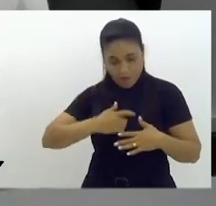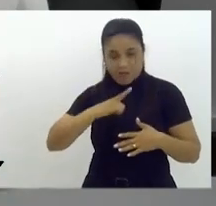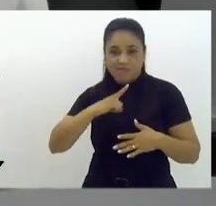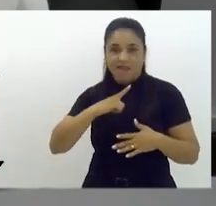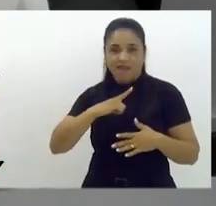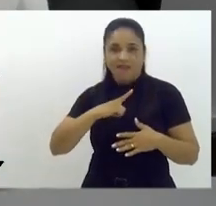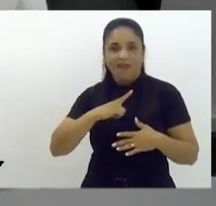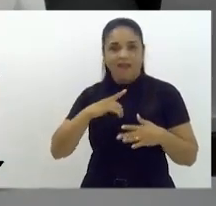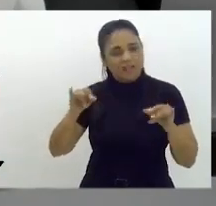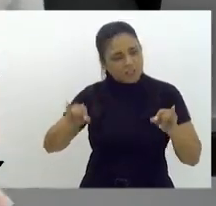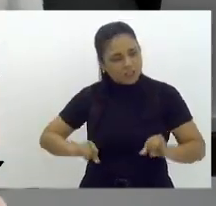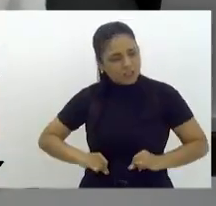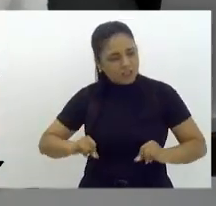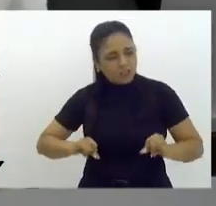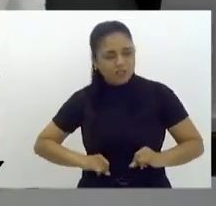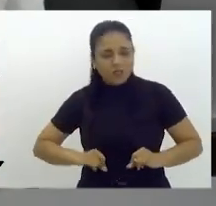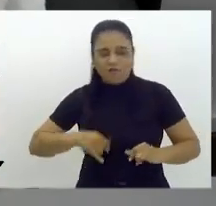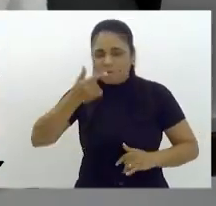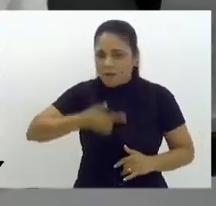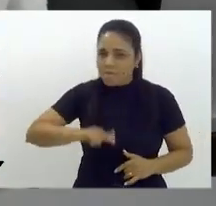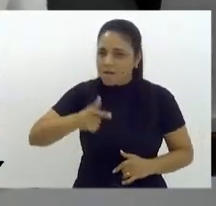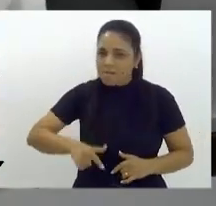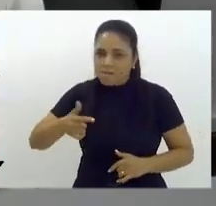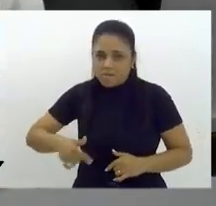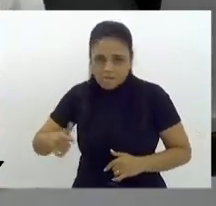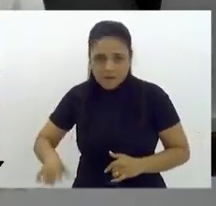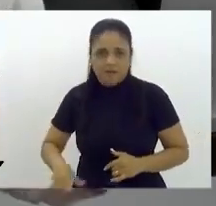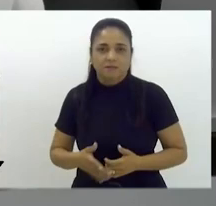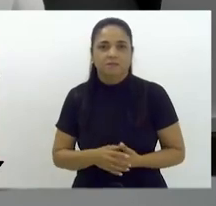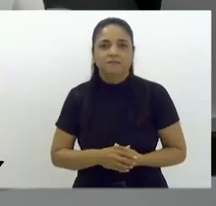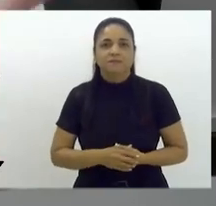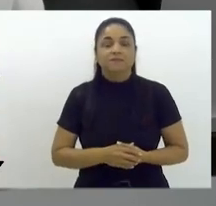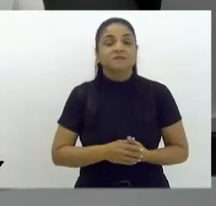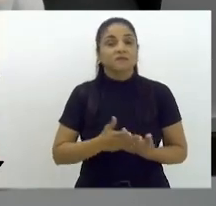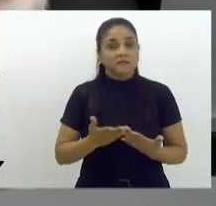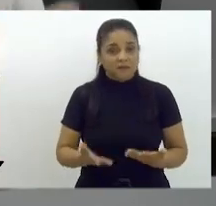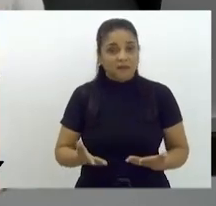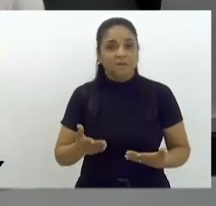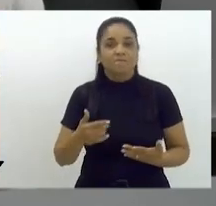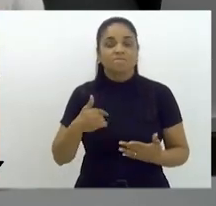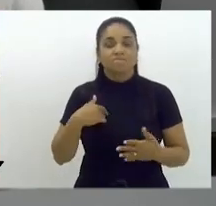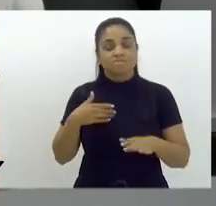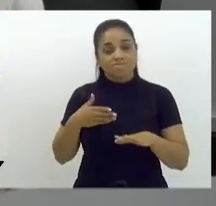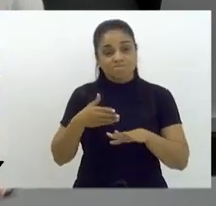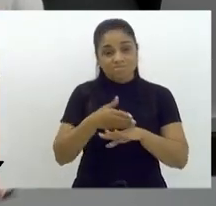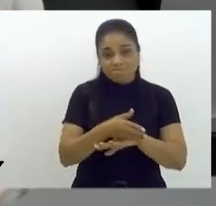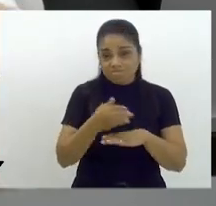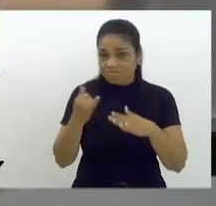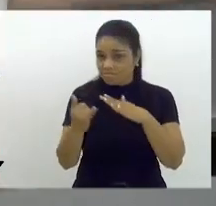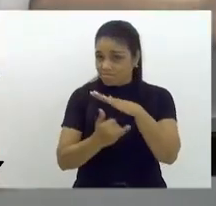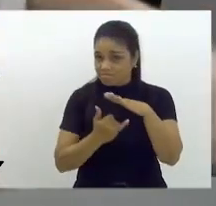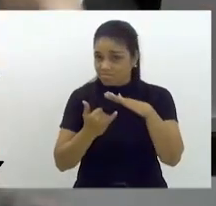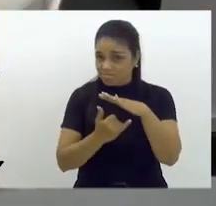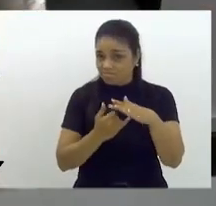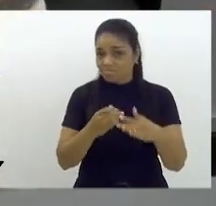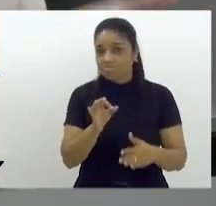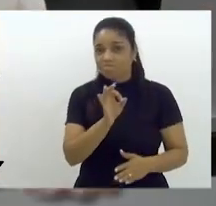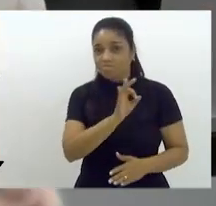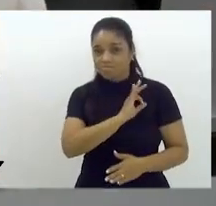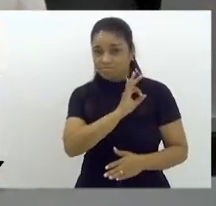aberta para aquela sofra mas nós sofremos mais violência então a ponto da gente ingressar numa instituição policial